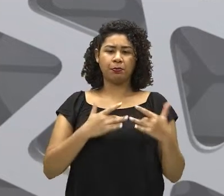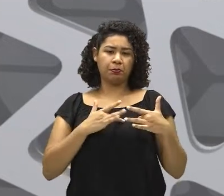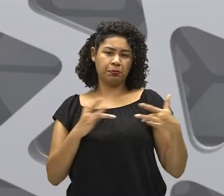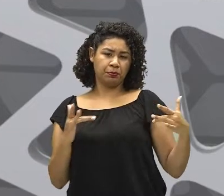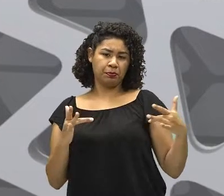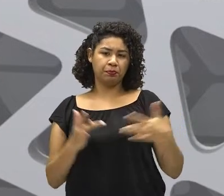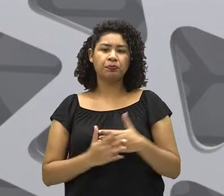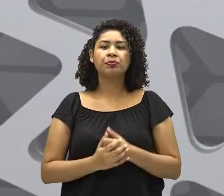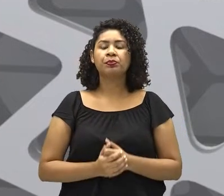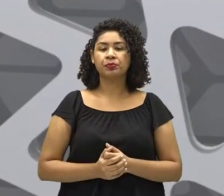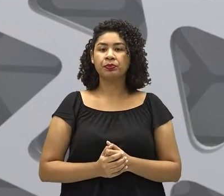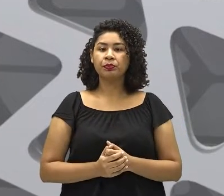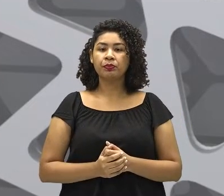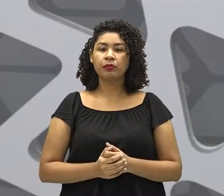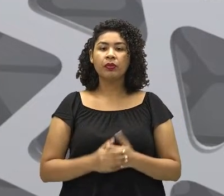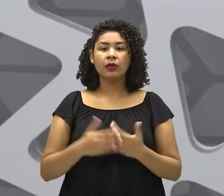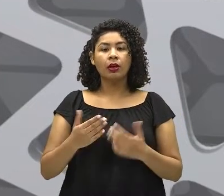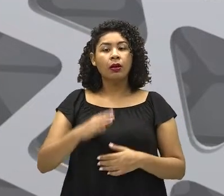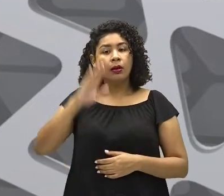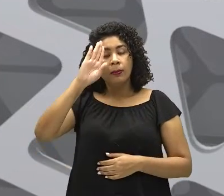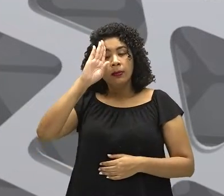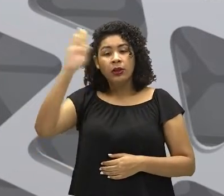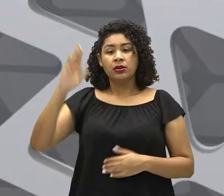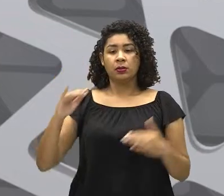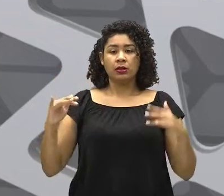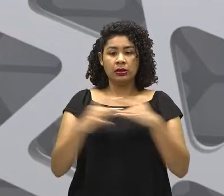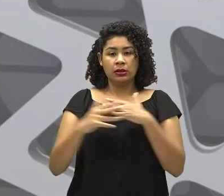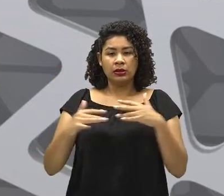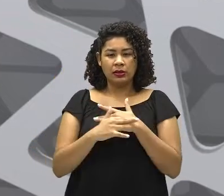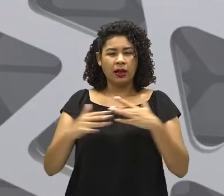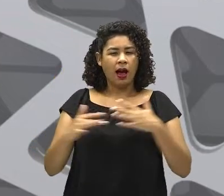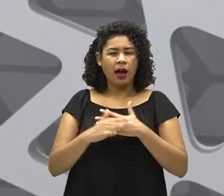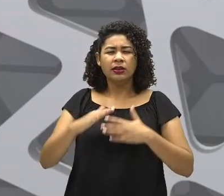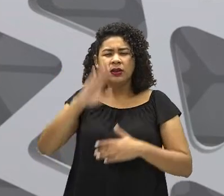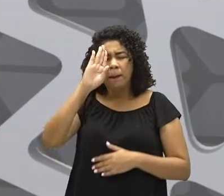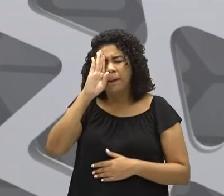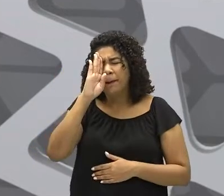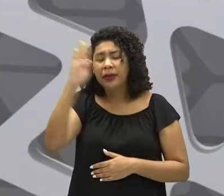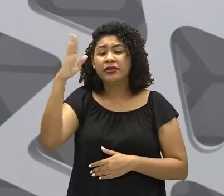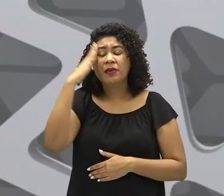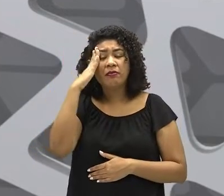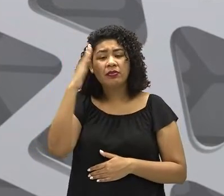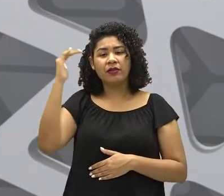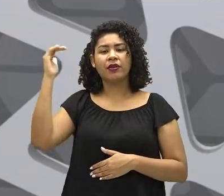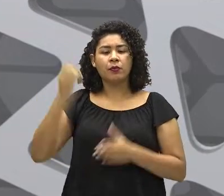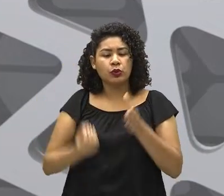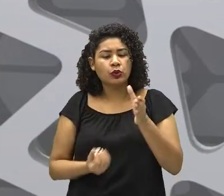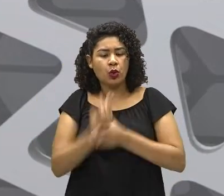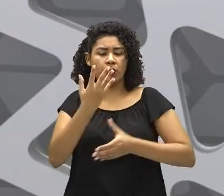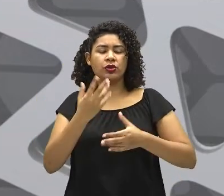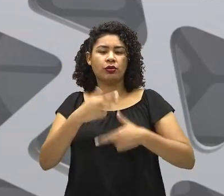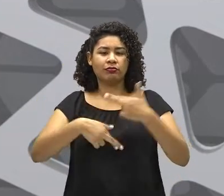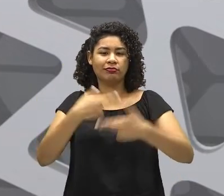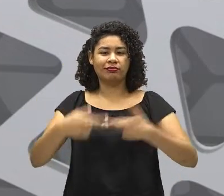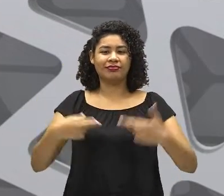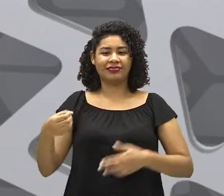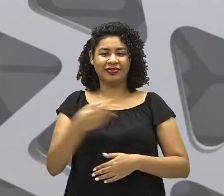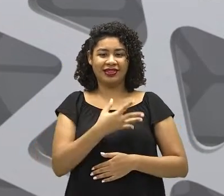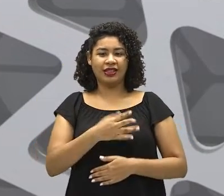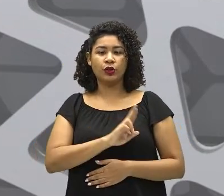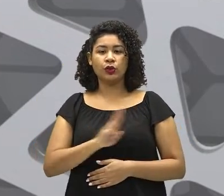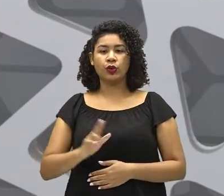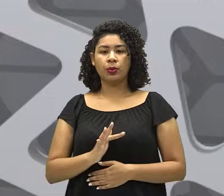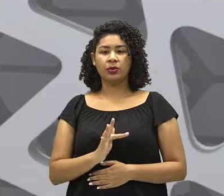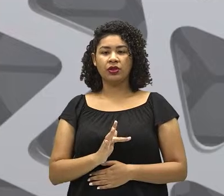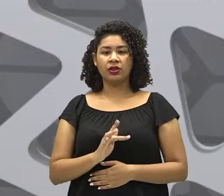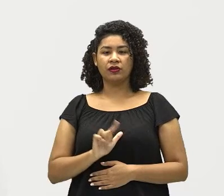cidade, que é considerada de fato o ninho, o berço onde surgiu dentro da Itália o Renascimento, é a cidade de Florença,